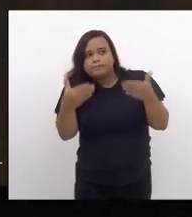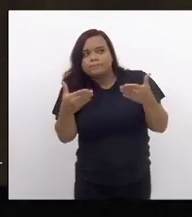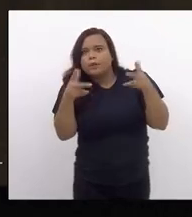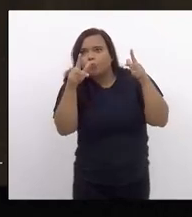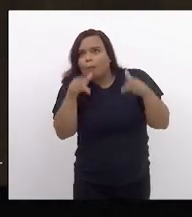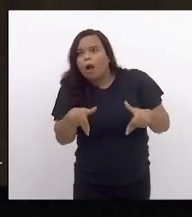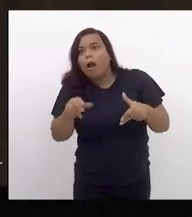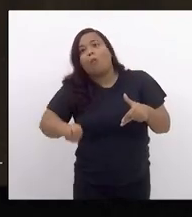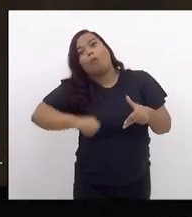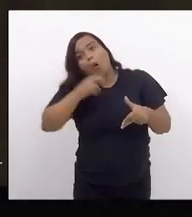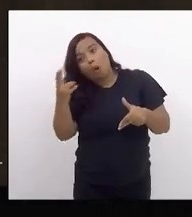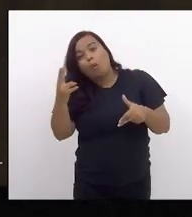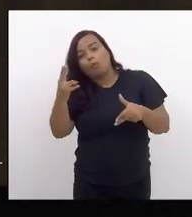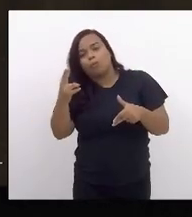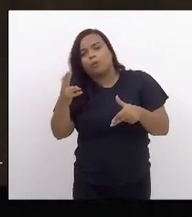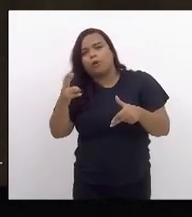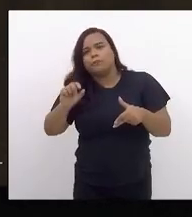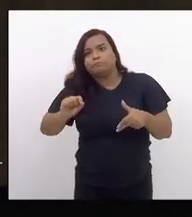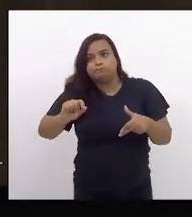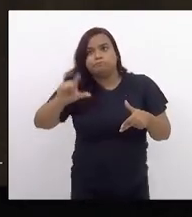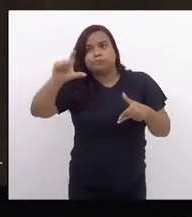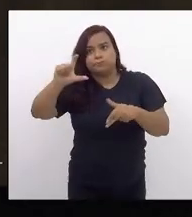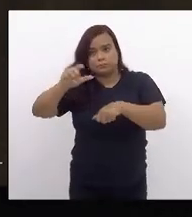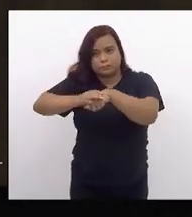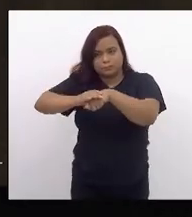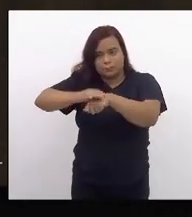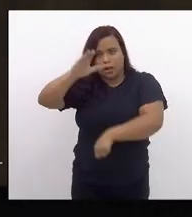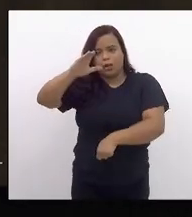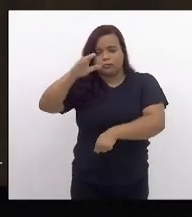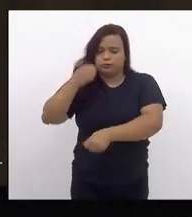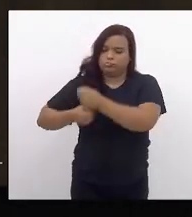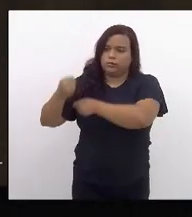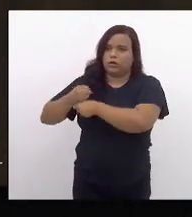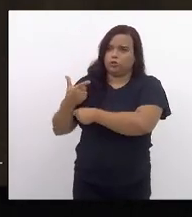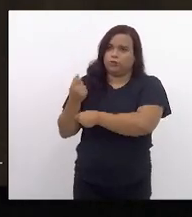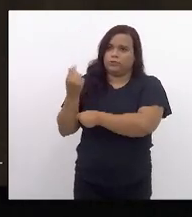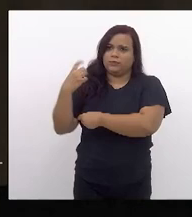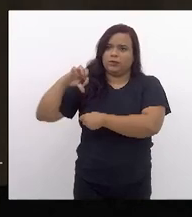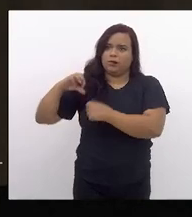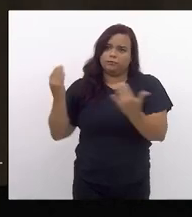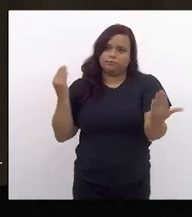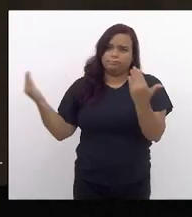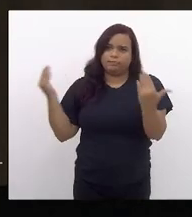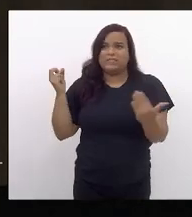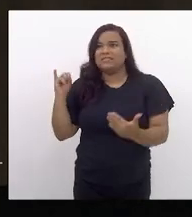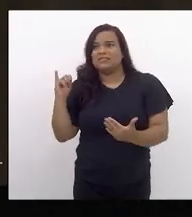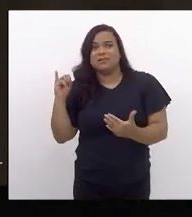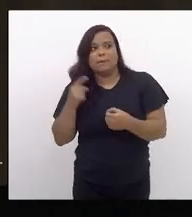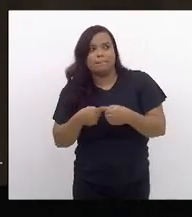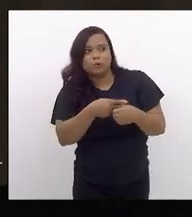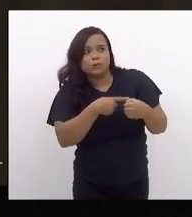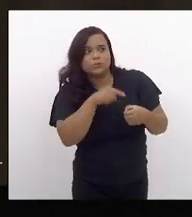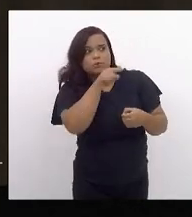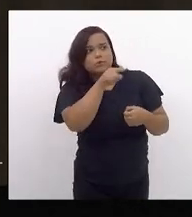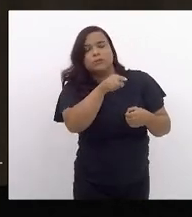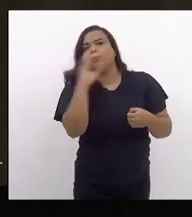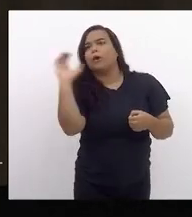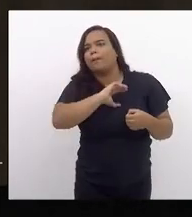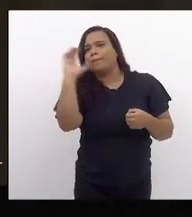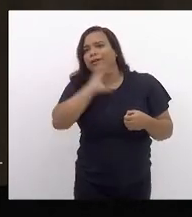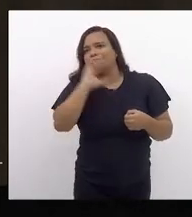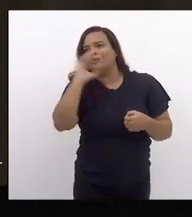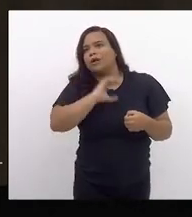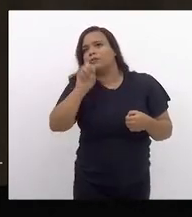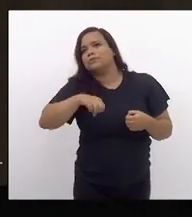igual ou superior ao de 2019, no caso de municípios que estiverem com situação de emergência ou calamidade